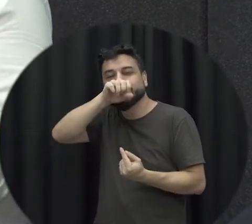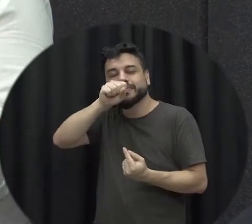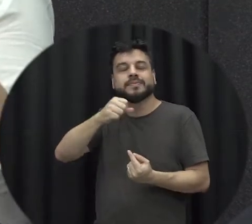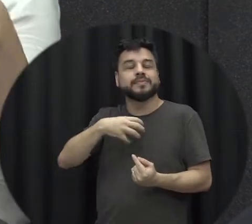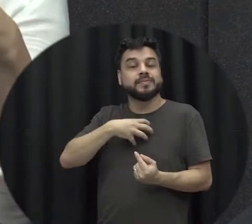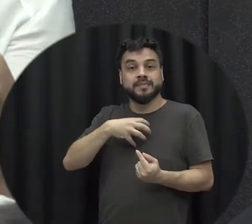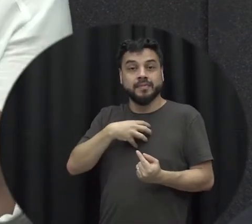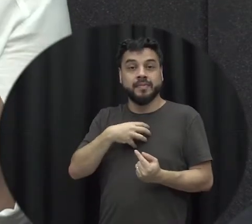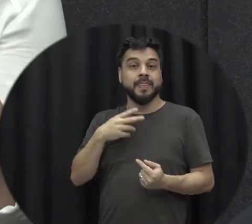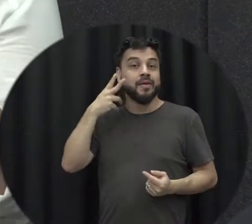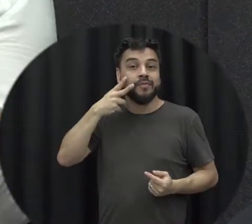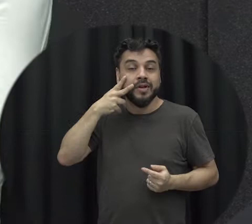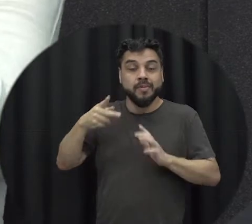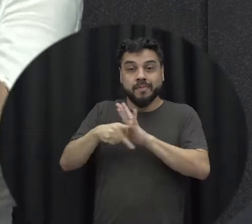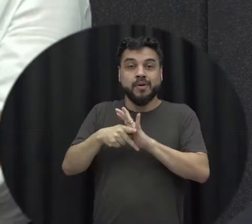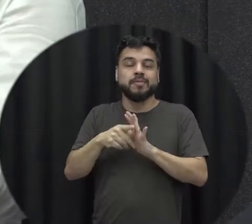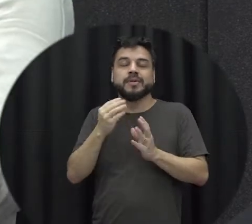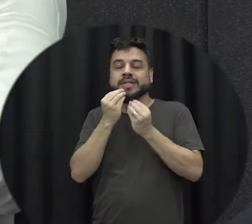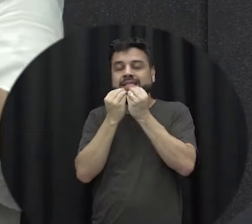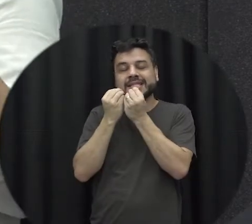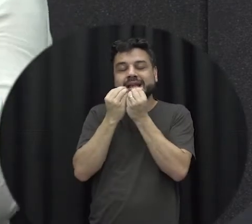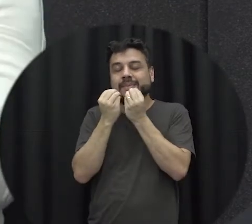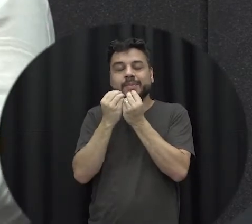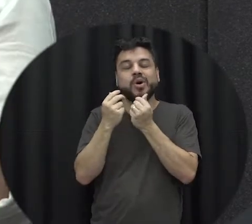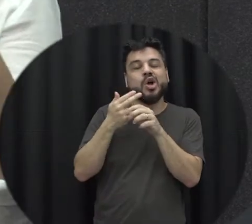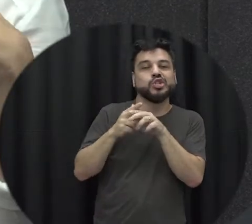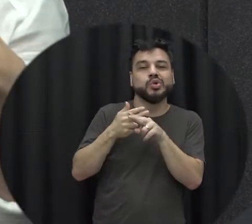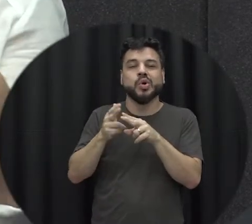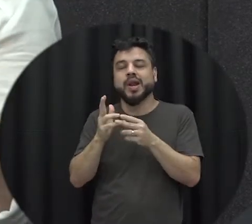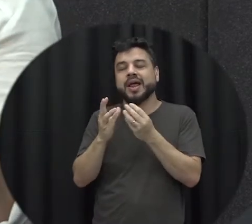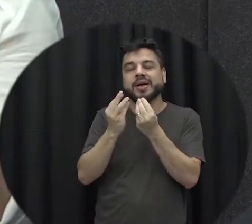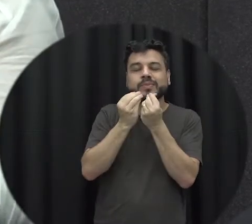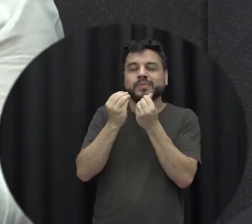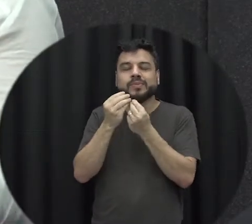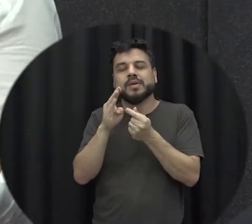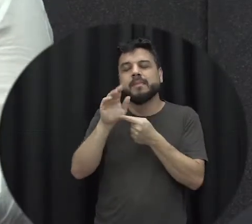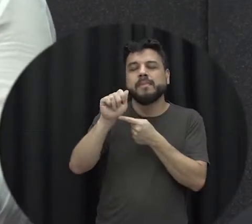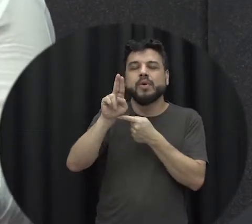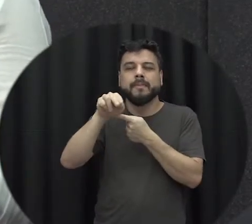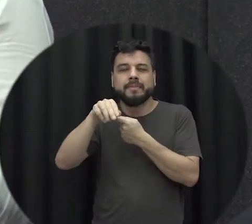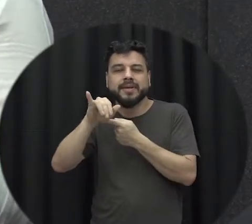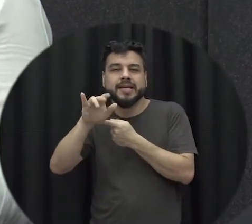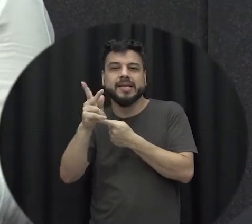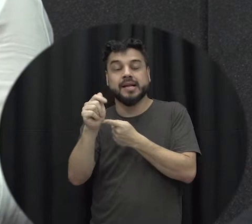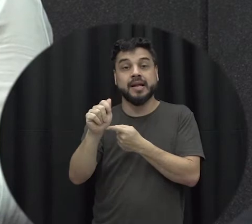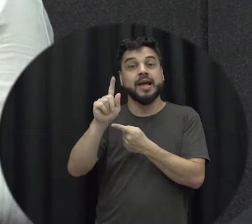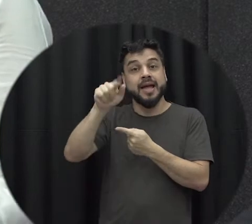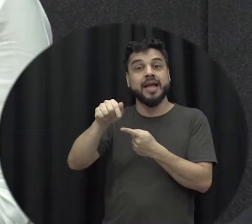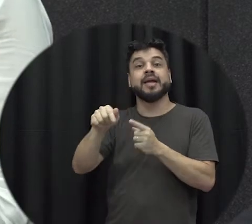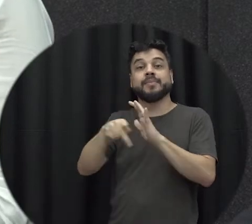sensação. Então, vinho com sabor de chocolate, aroma, flavor de baunilha, de onde veio isso? É o metabolismo